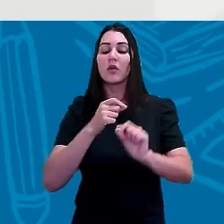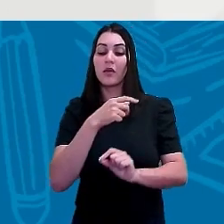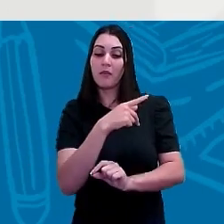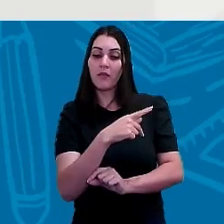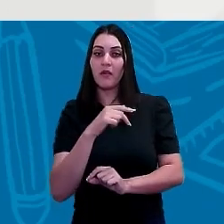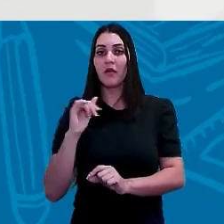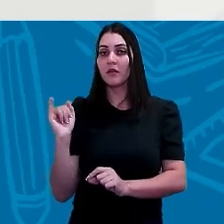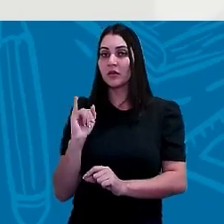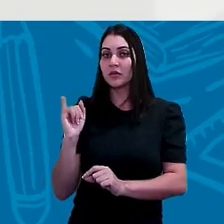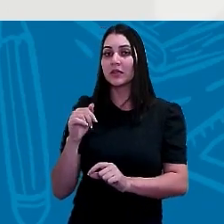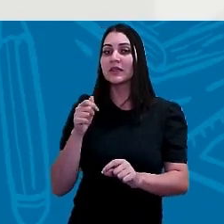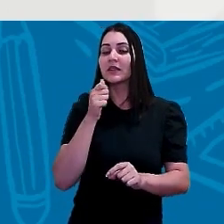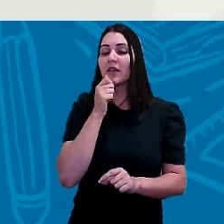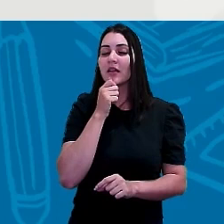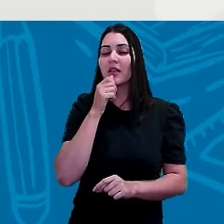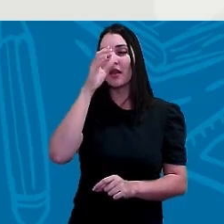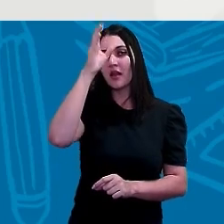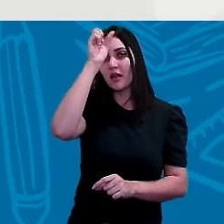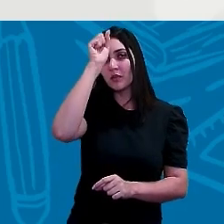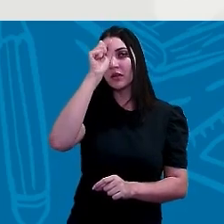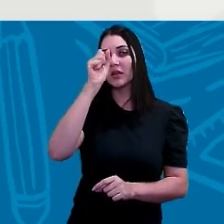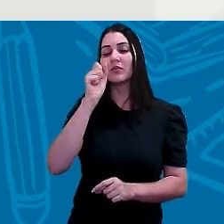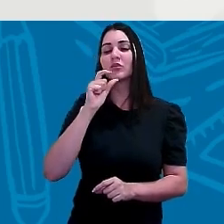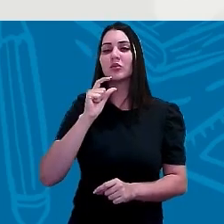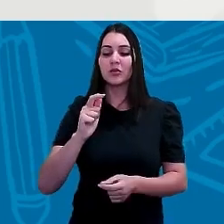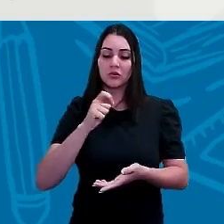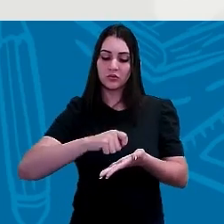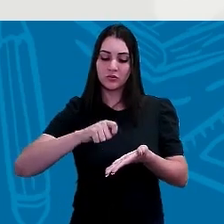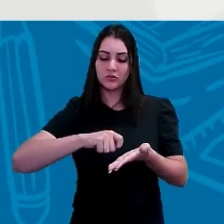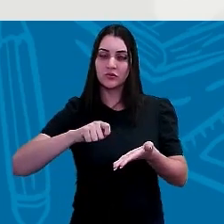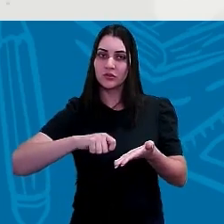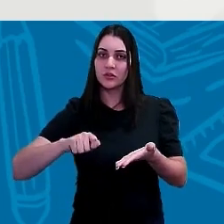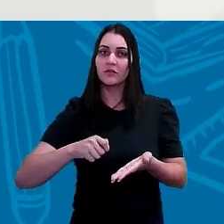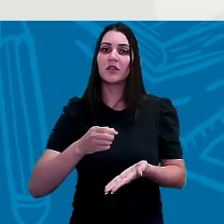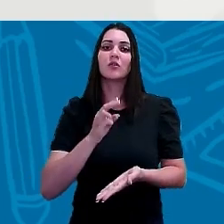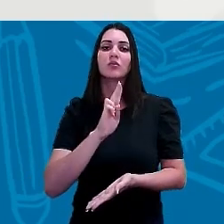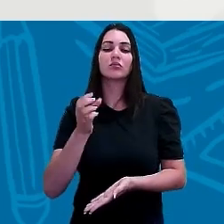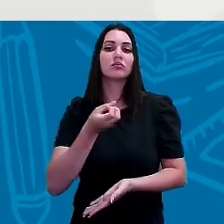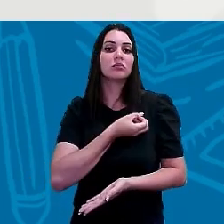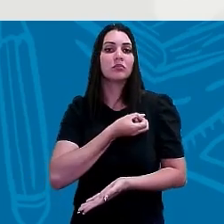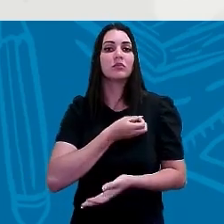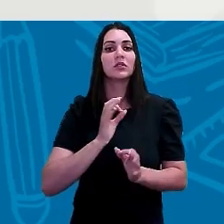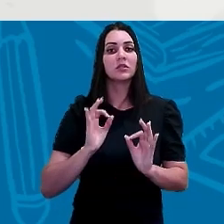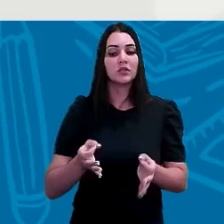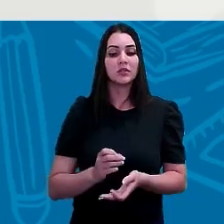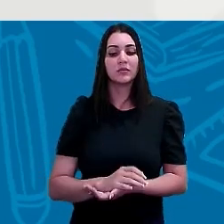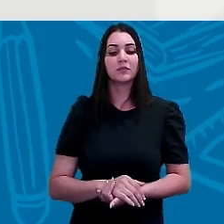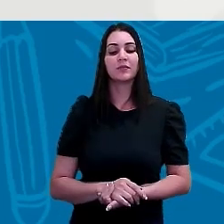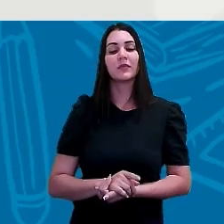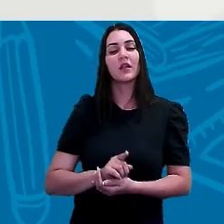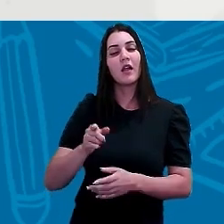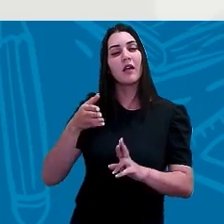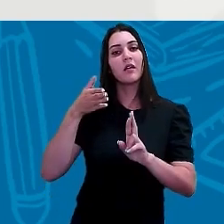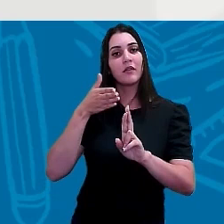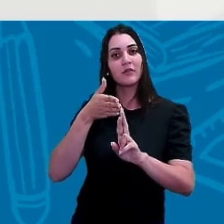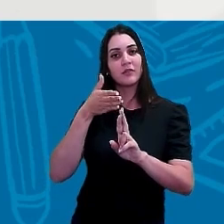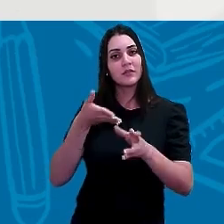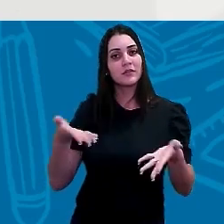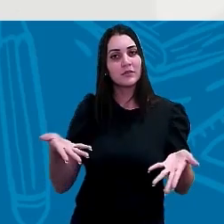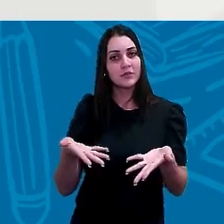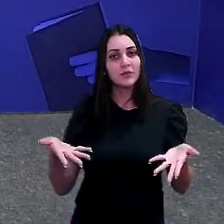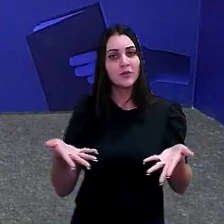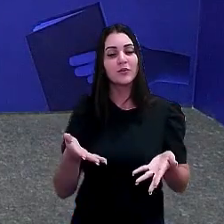ímpar e ainda aprendemos um pouquinho de escrever por extenso os números, tá certo? Esse daqui é a nossa referência de